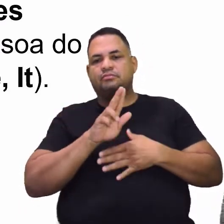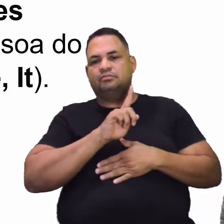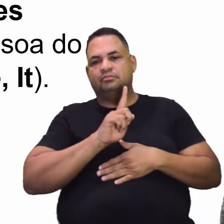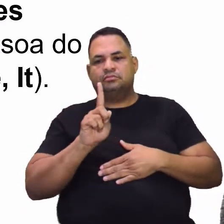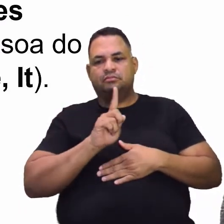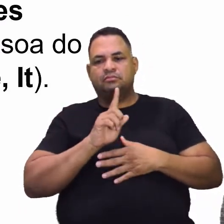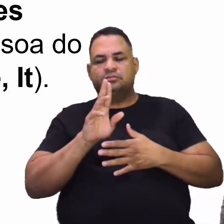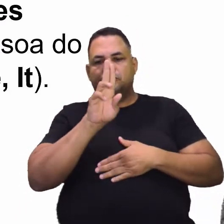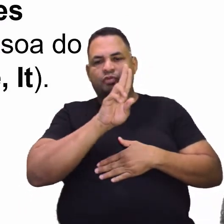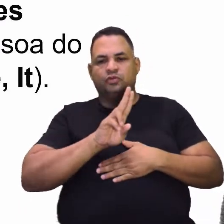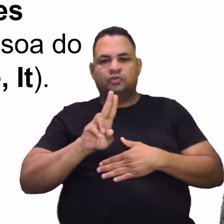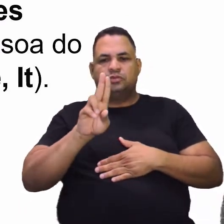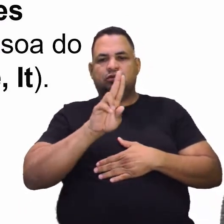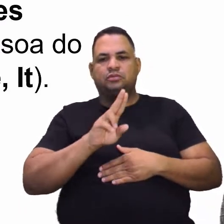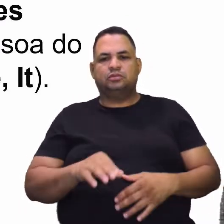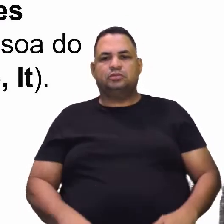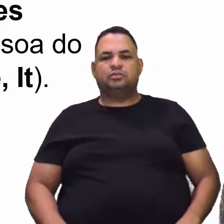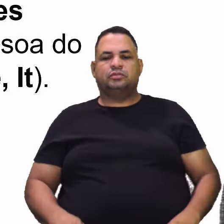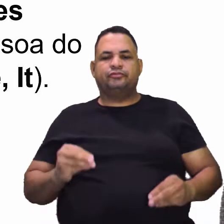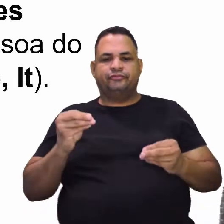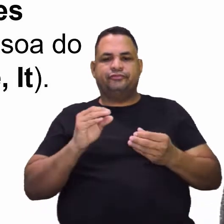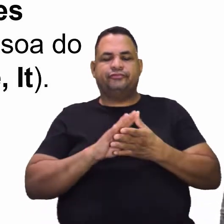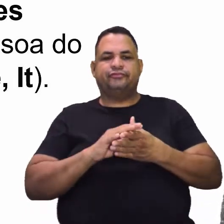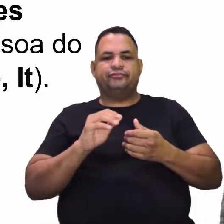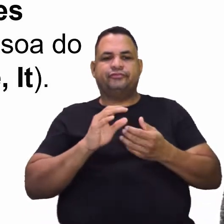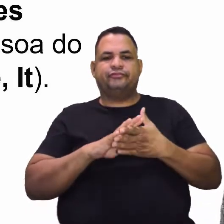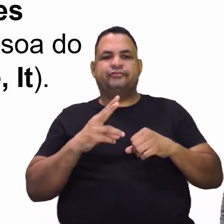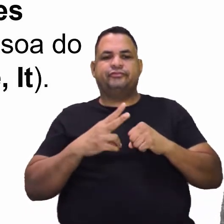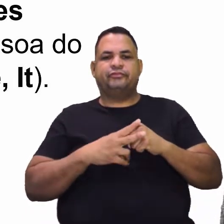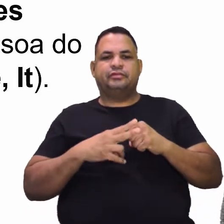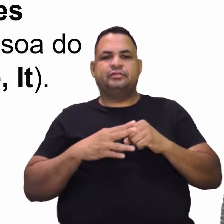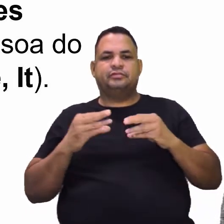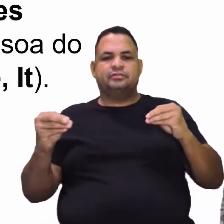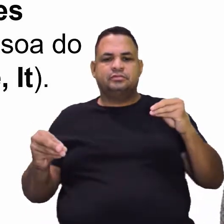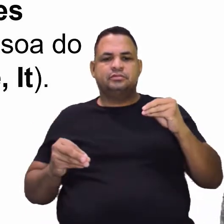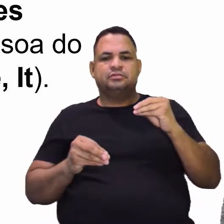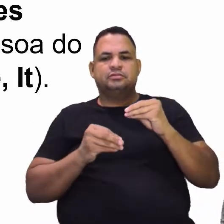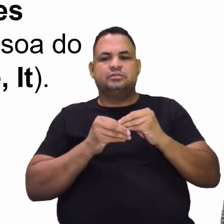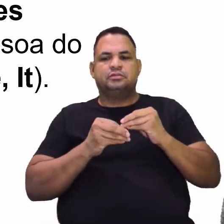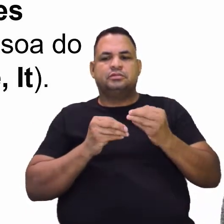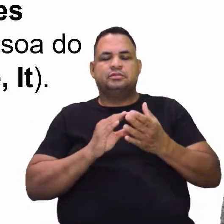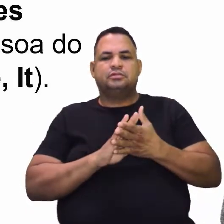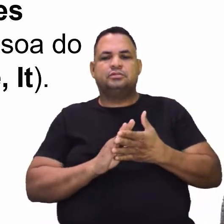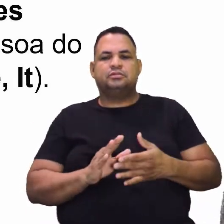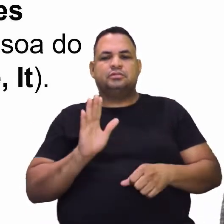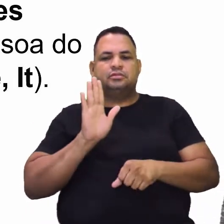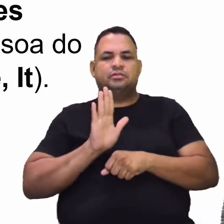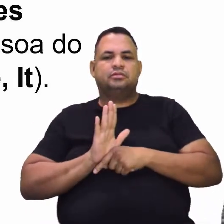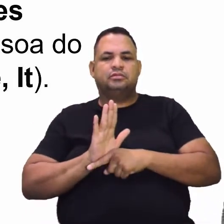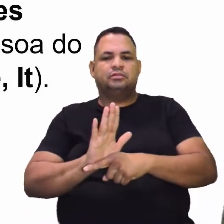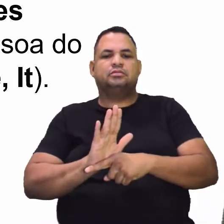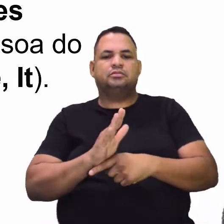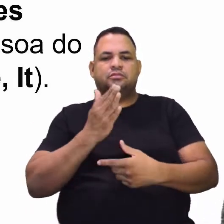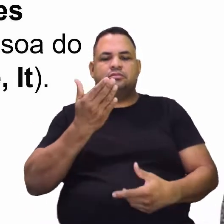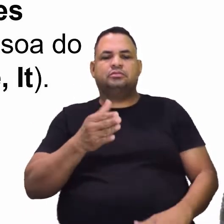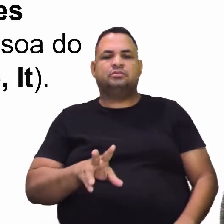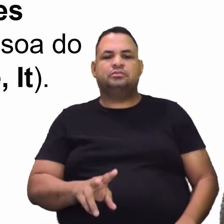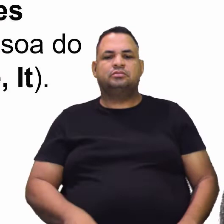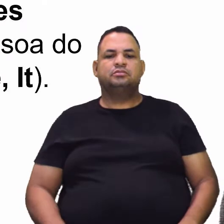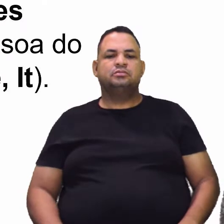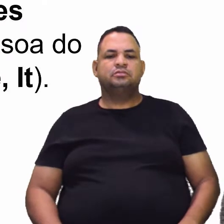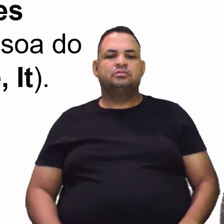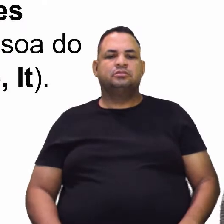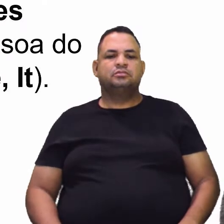vai precisar usar auxiliares. Quem são esses auxiliares? São essas duas palavrinhas aqui, ó, que eu